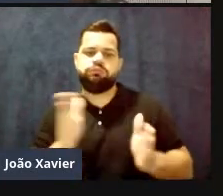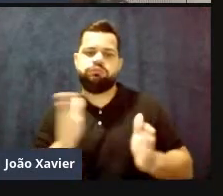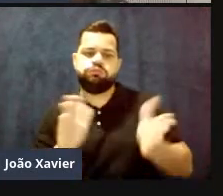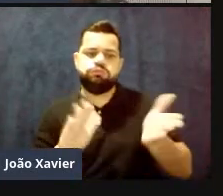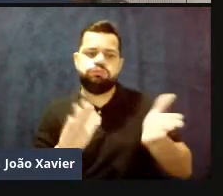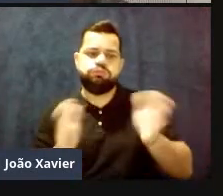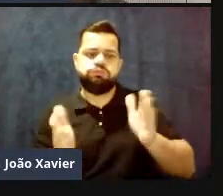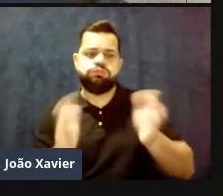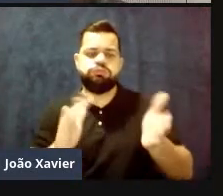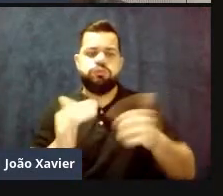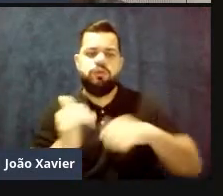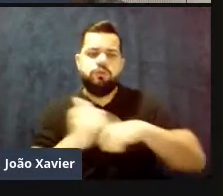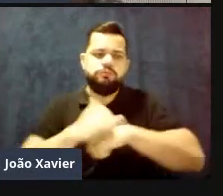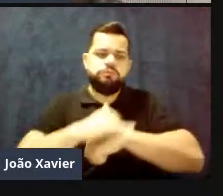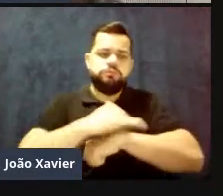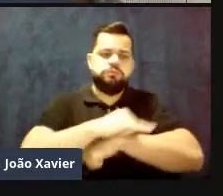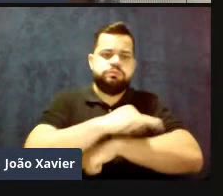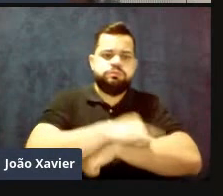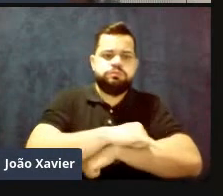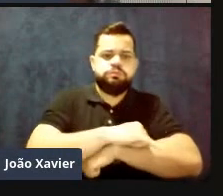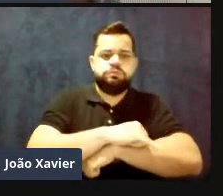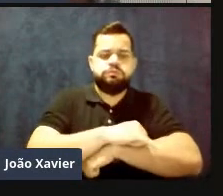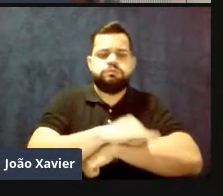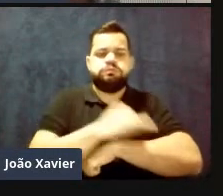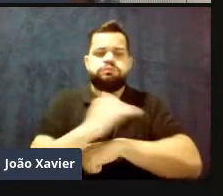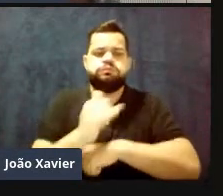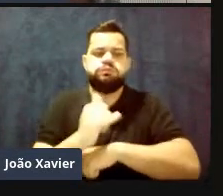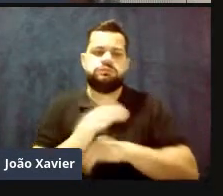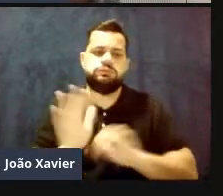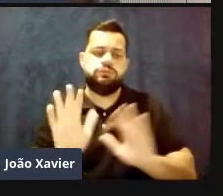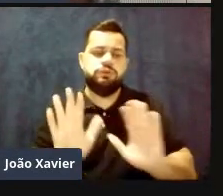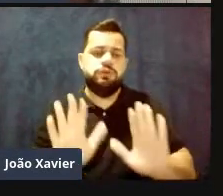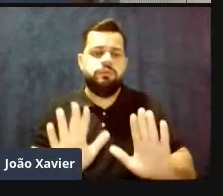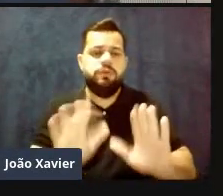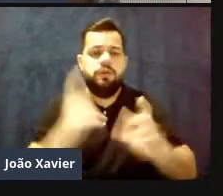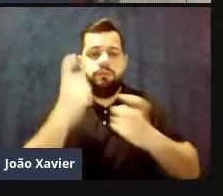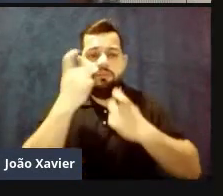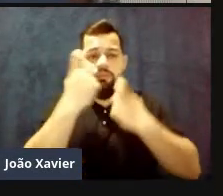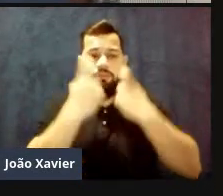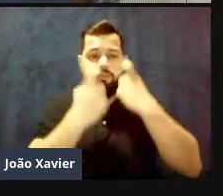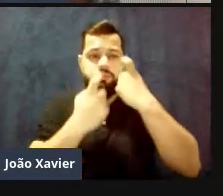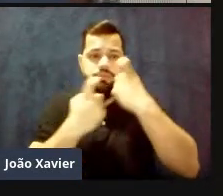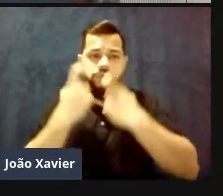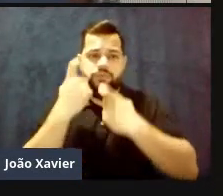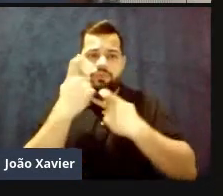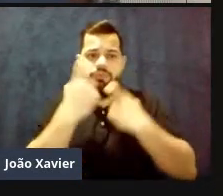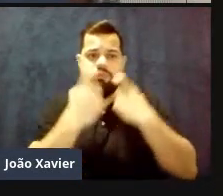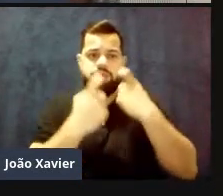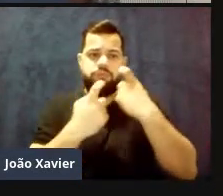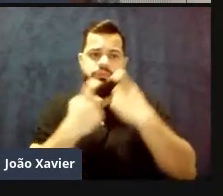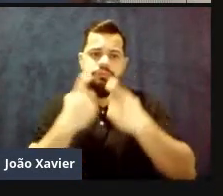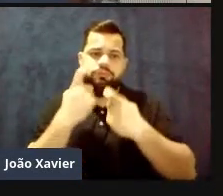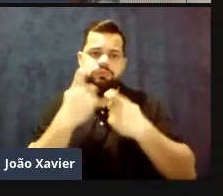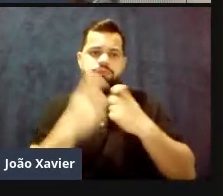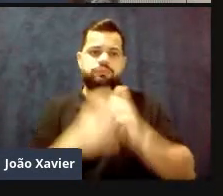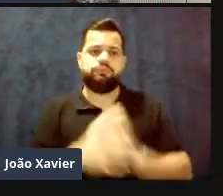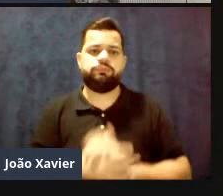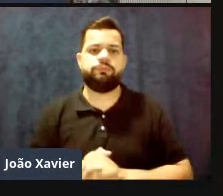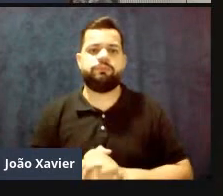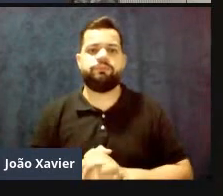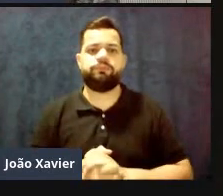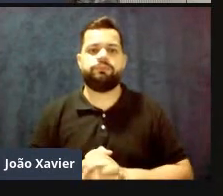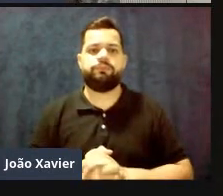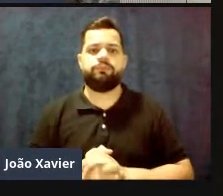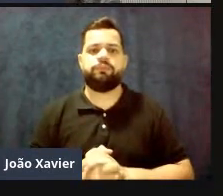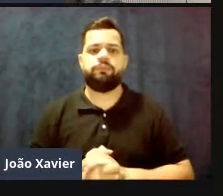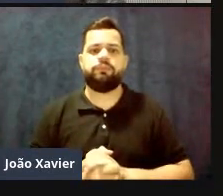sobrepeso, alguns com faixa de obesidade, mas o que nos preocupava geralmente eram as morbidades associadas, né? Quase